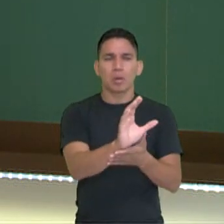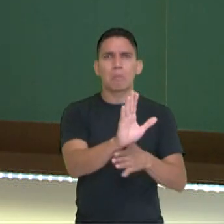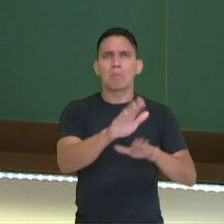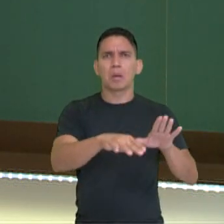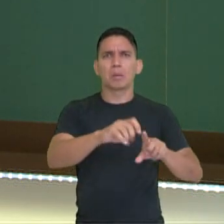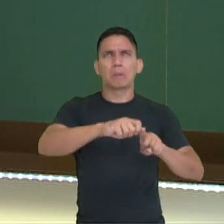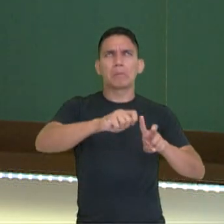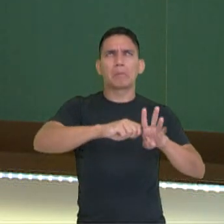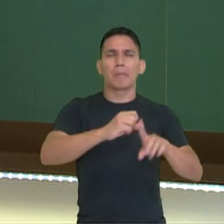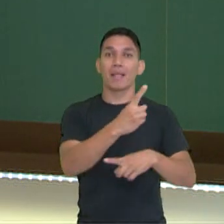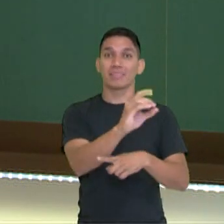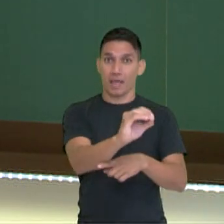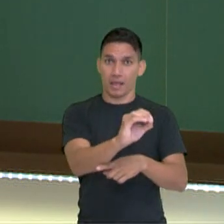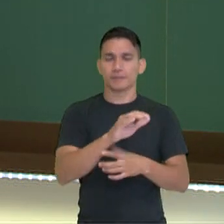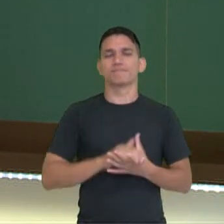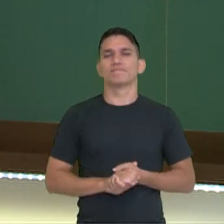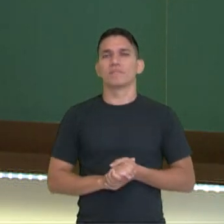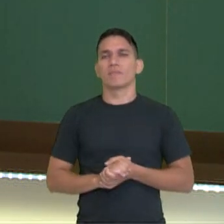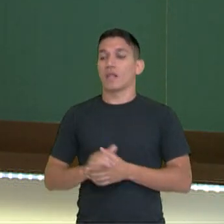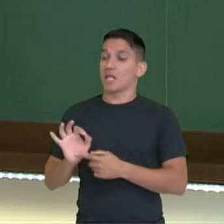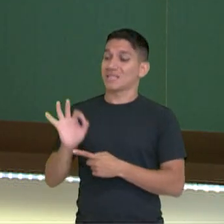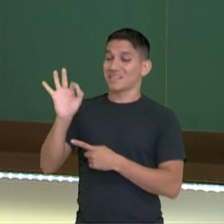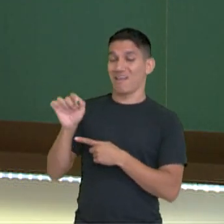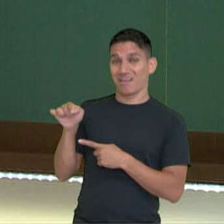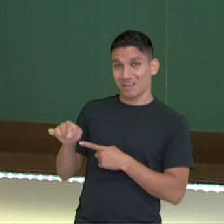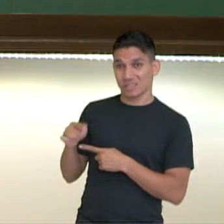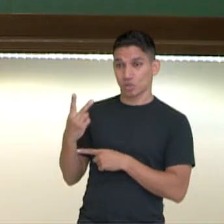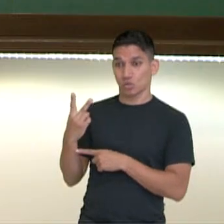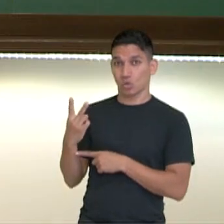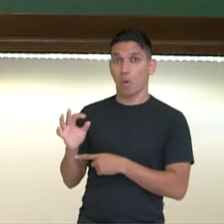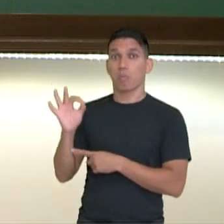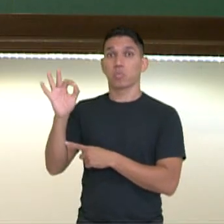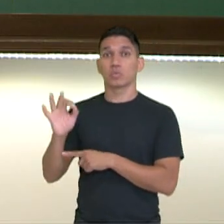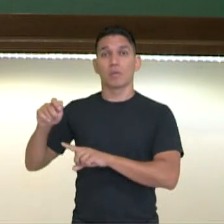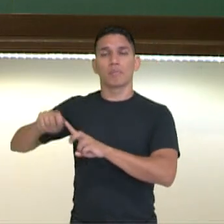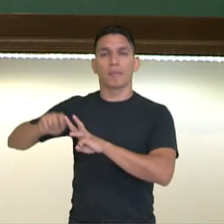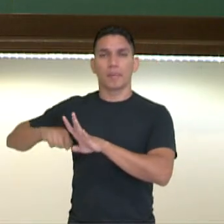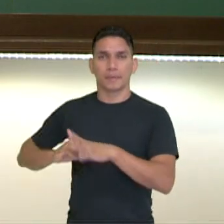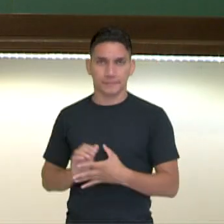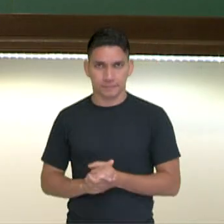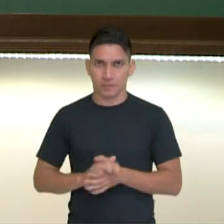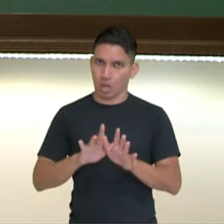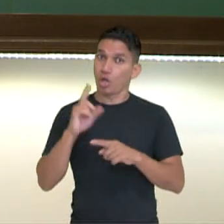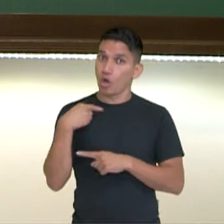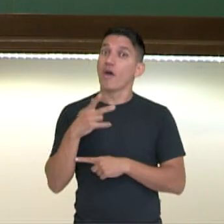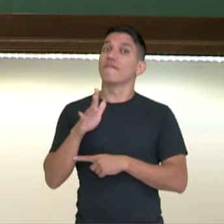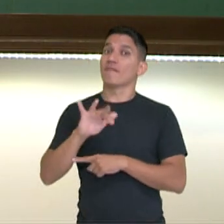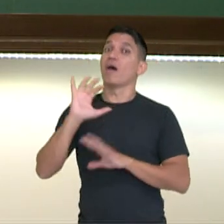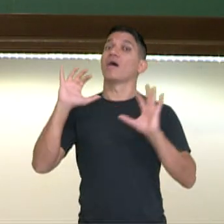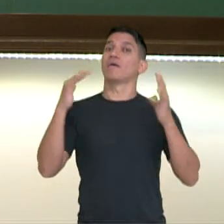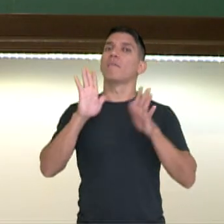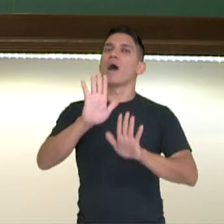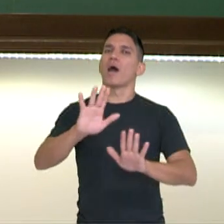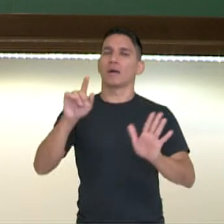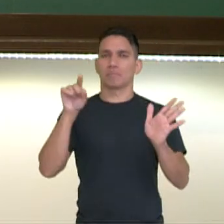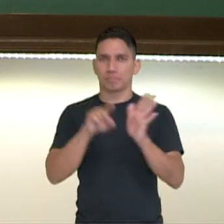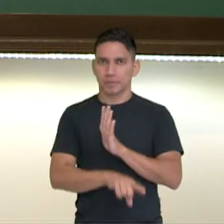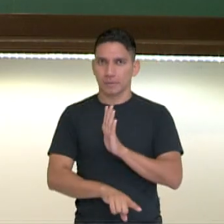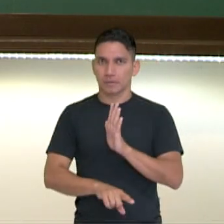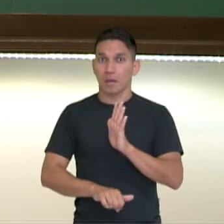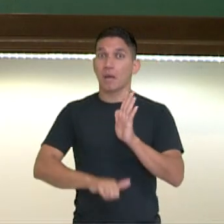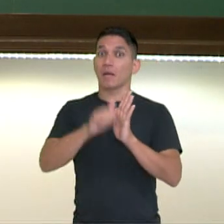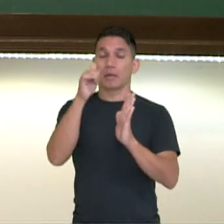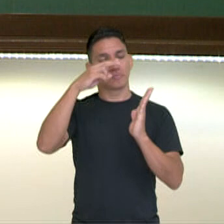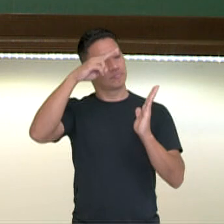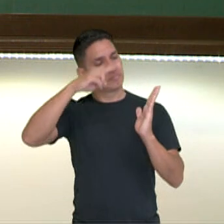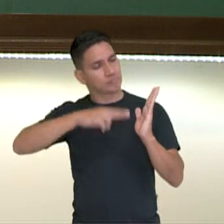10 meses a uma taxa de 2% ao mês? A gente vai resolver o exercício. Primeiro, leia o